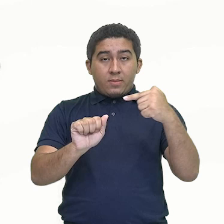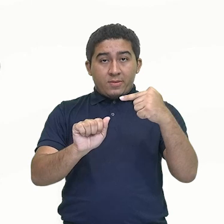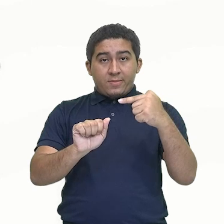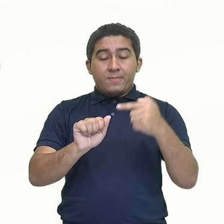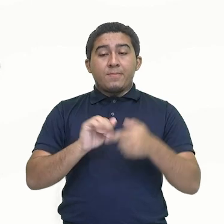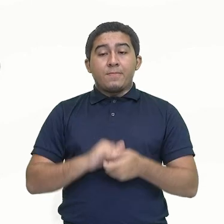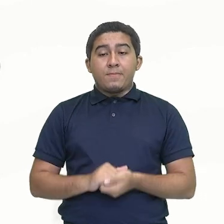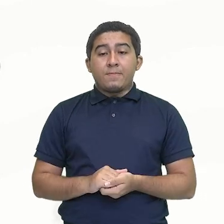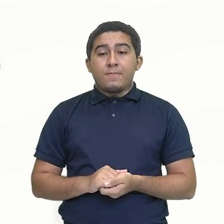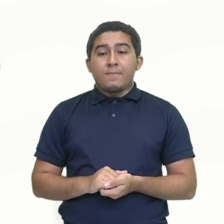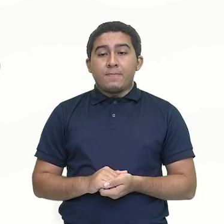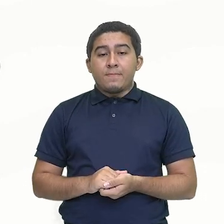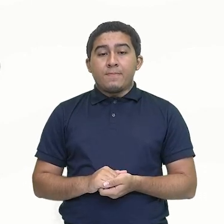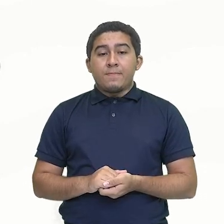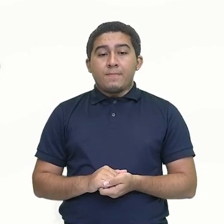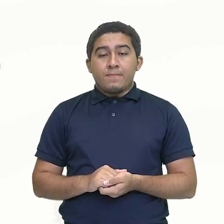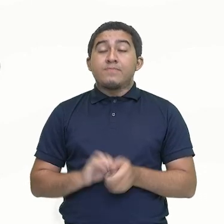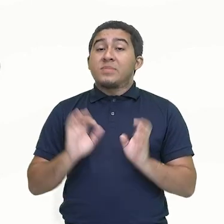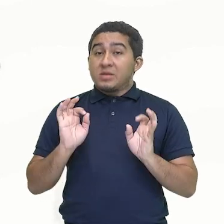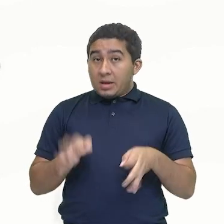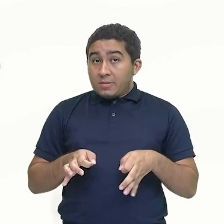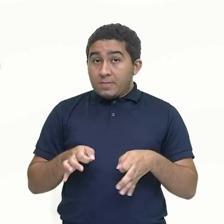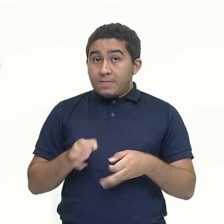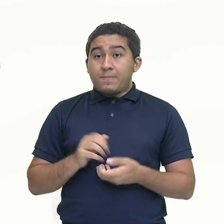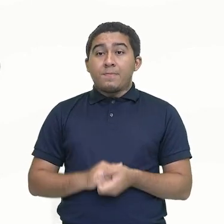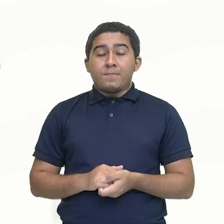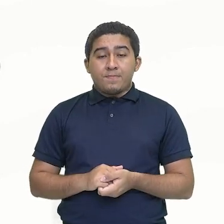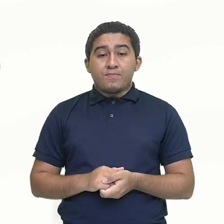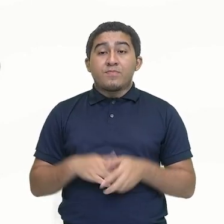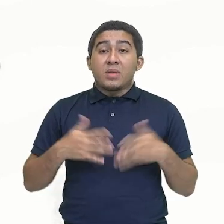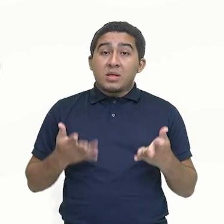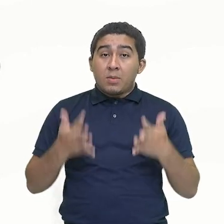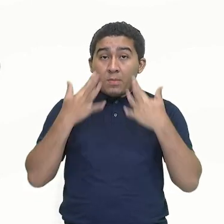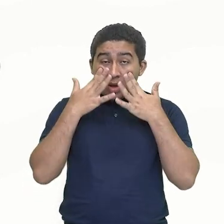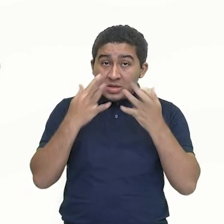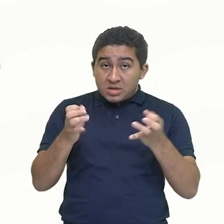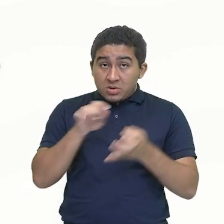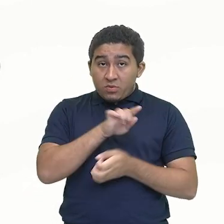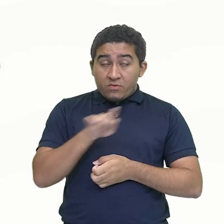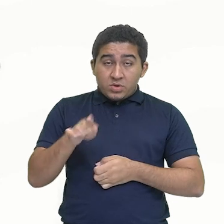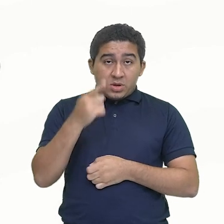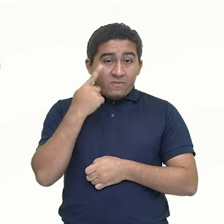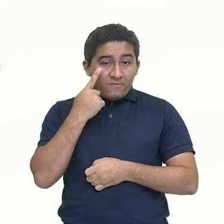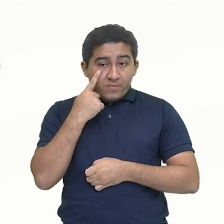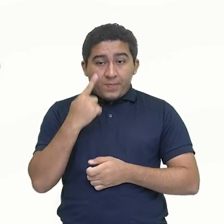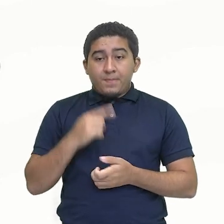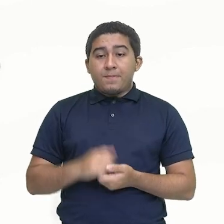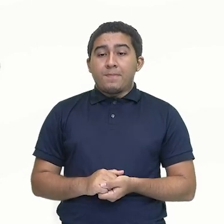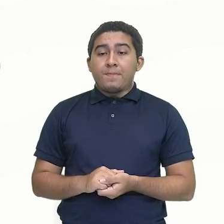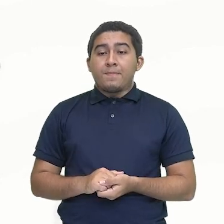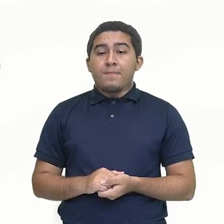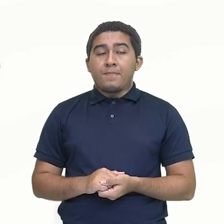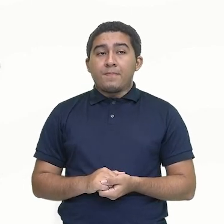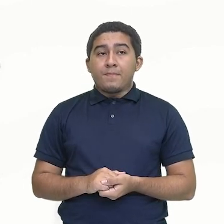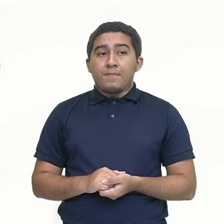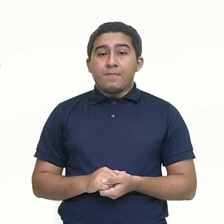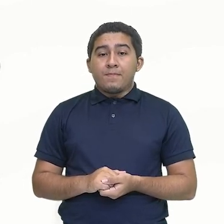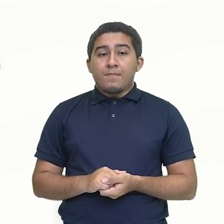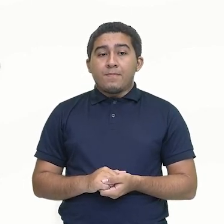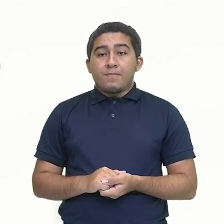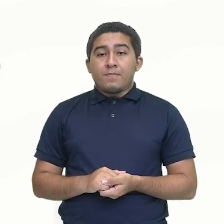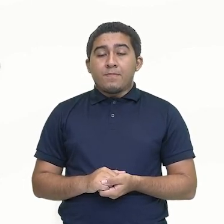2a. Tá bom? Então eu quero chamar a atenção para você, tá?